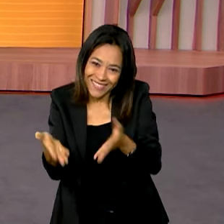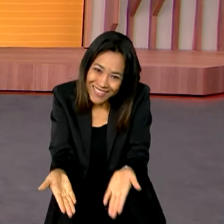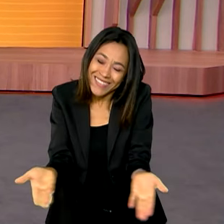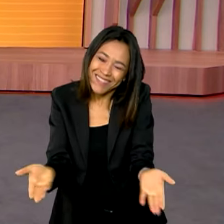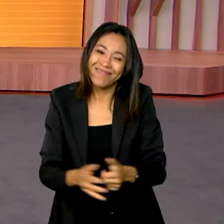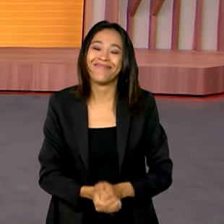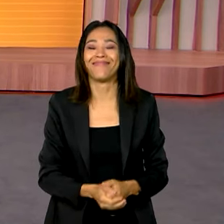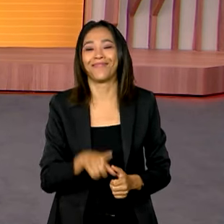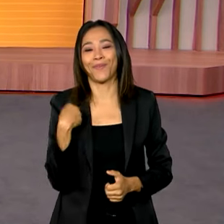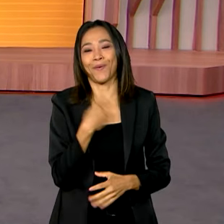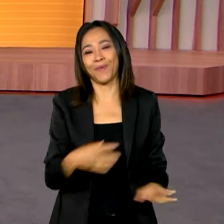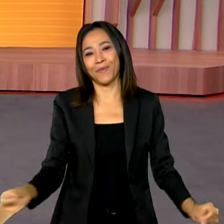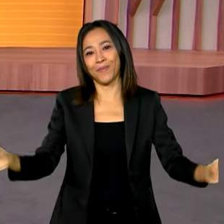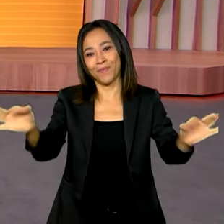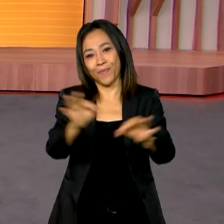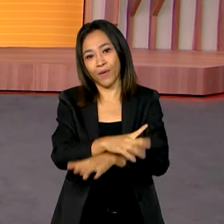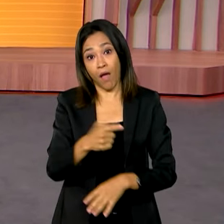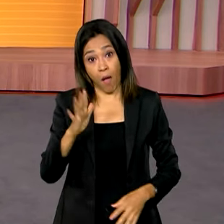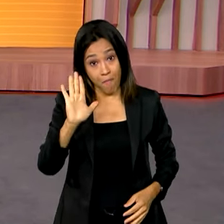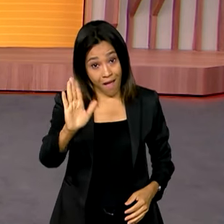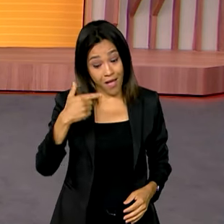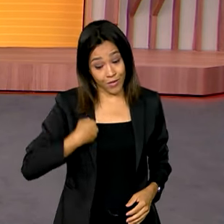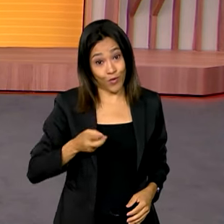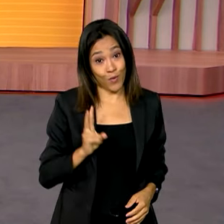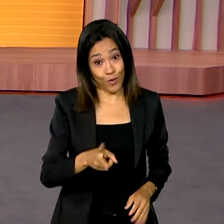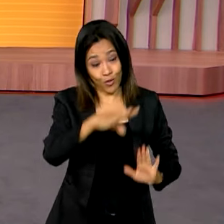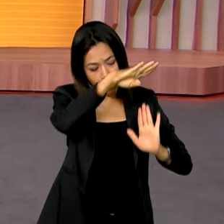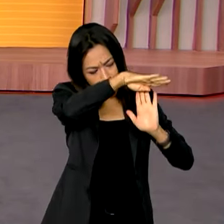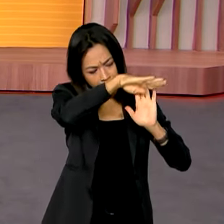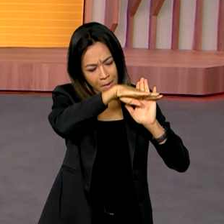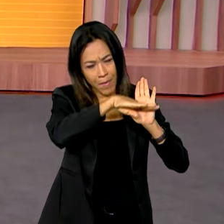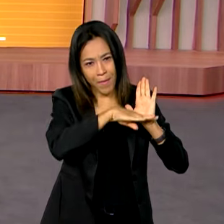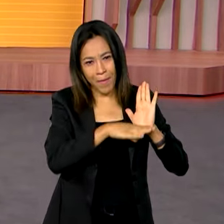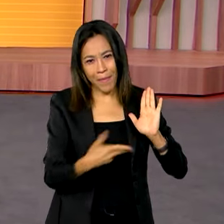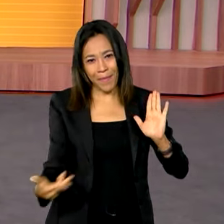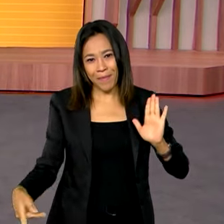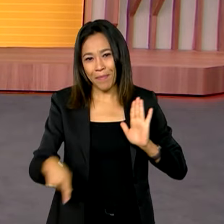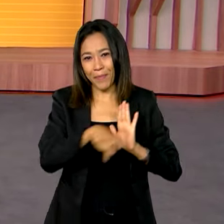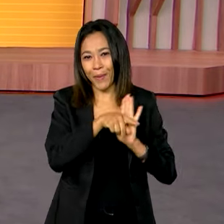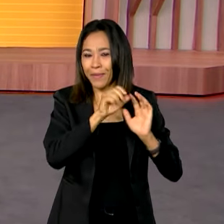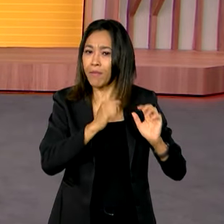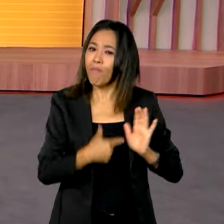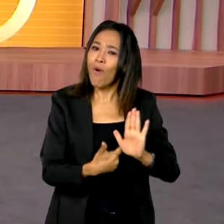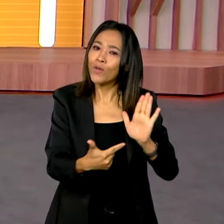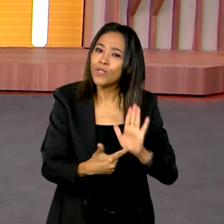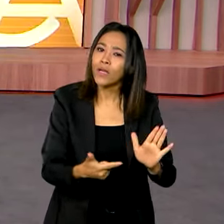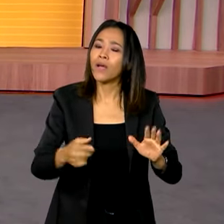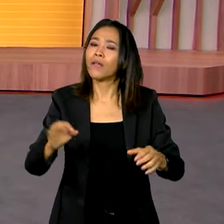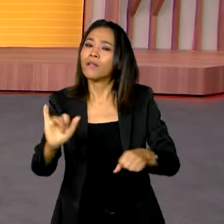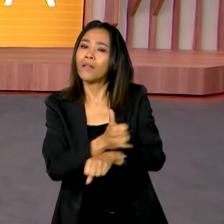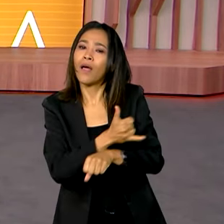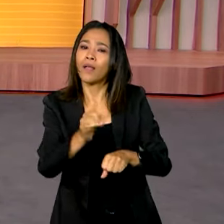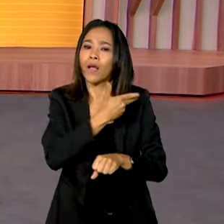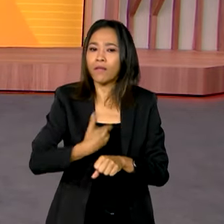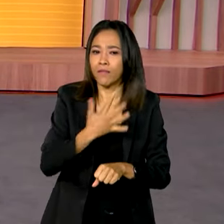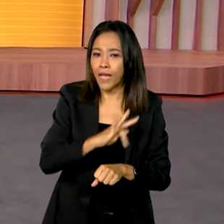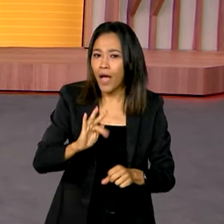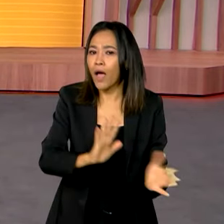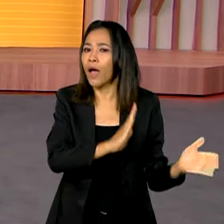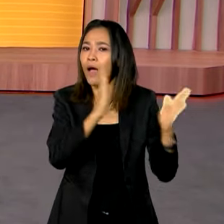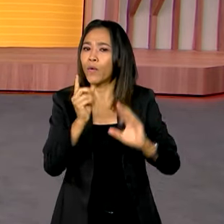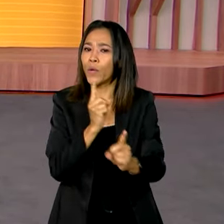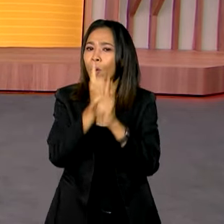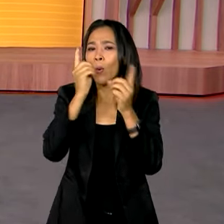O Brasil em Dia fica por aqui, mas o Canal Gov vai seguir com a programação, mostrando todas as ações do governo federal, eventos ao